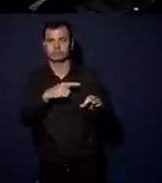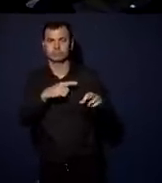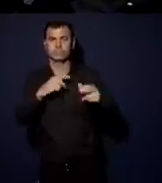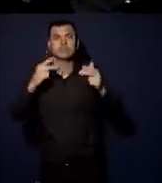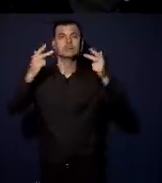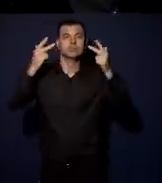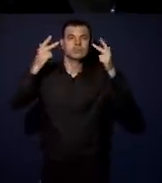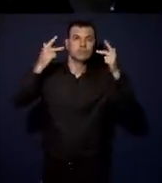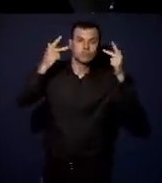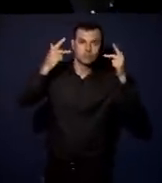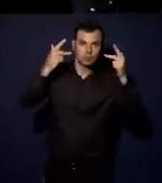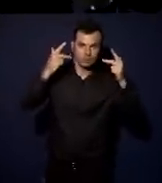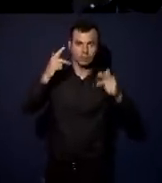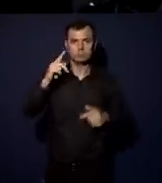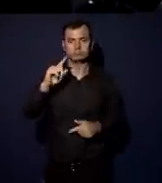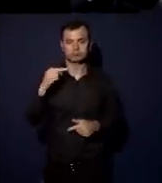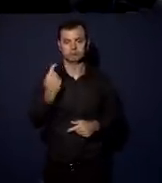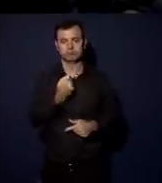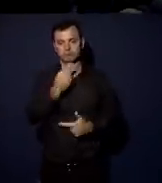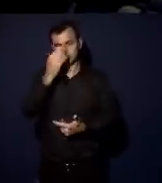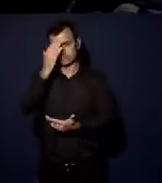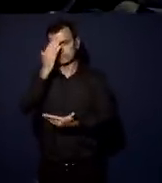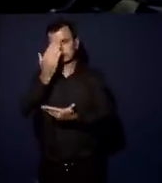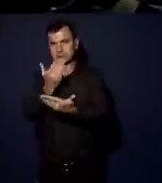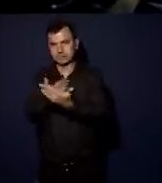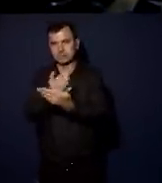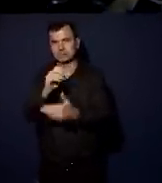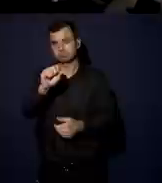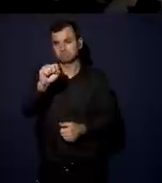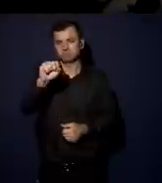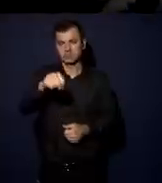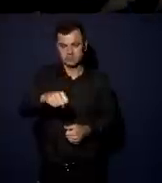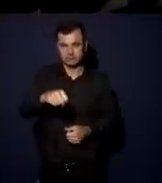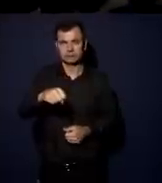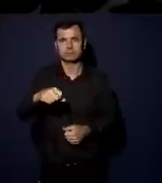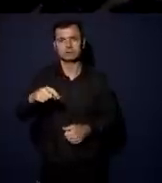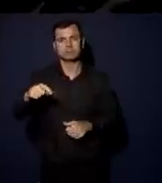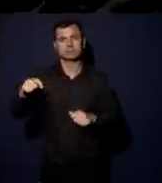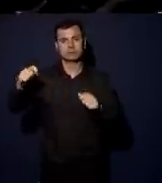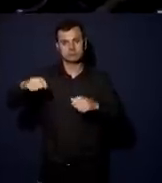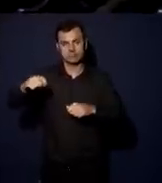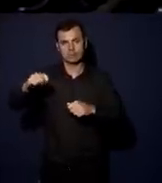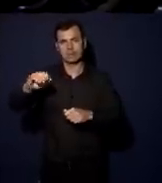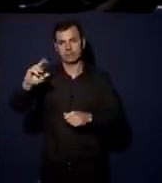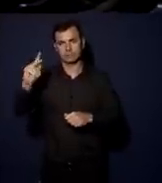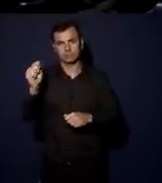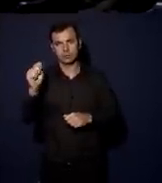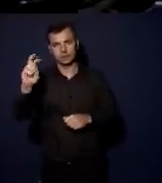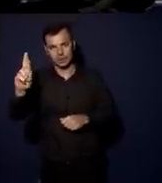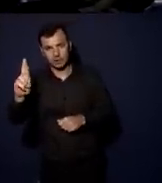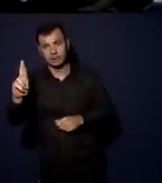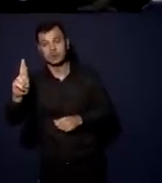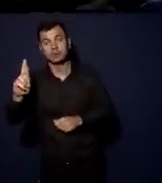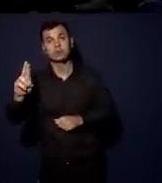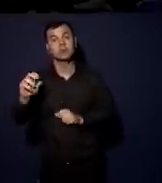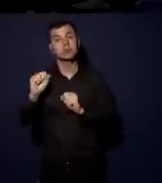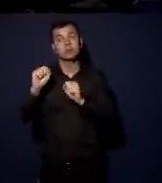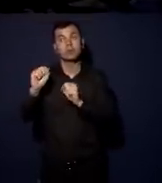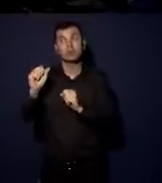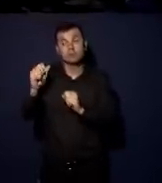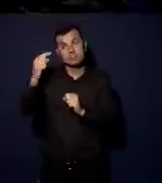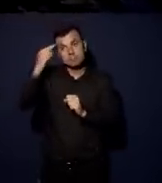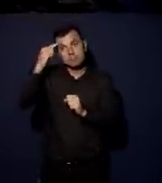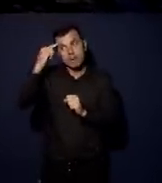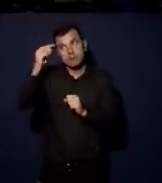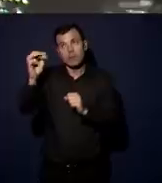é assim que a gente acredita que vamos ganhar share e é uma visão de longo prazo também acho